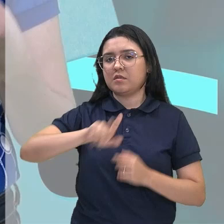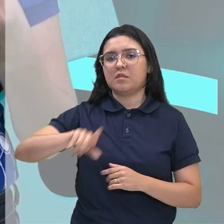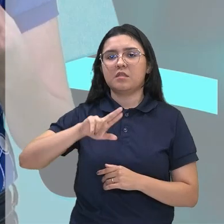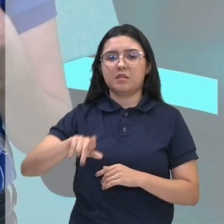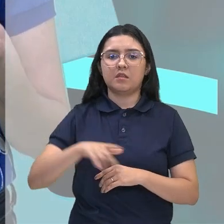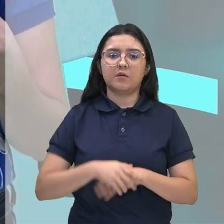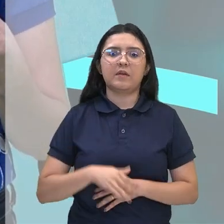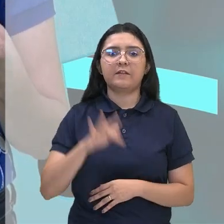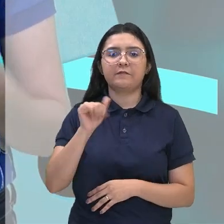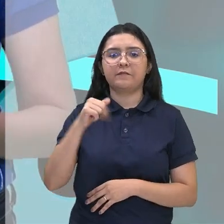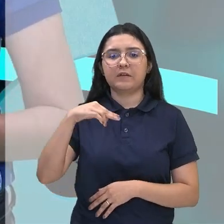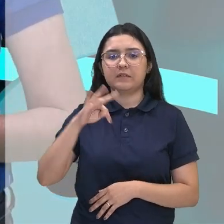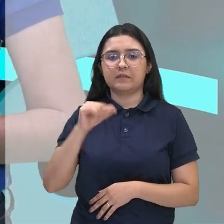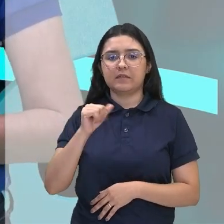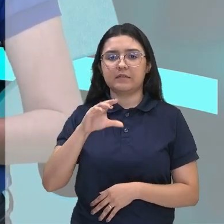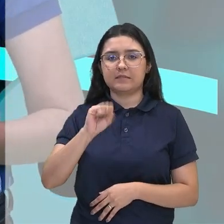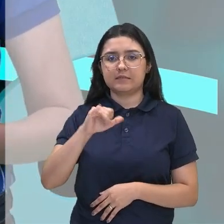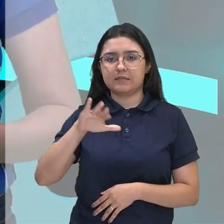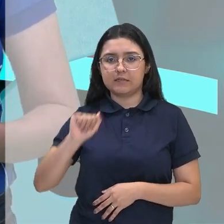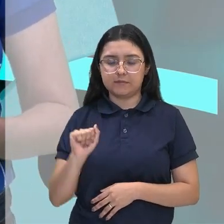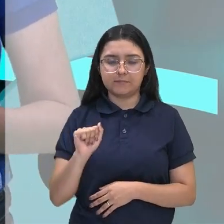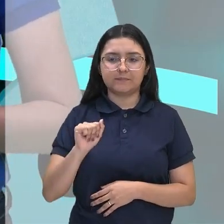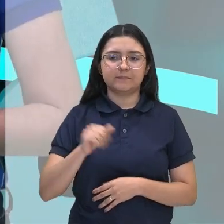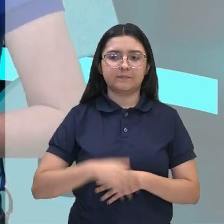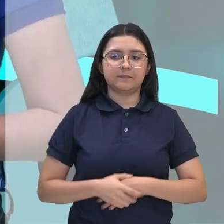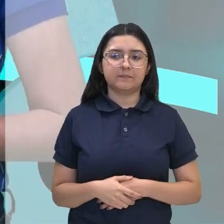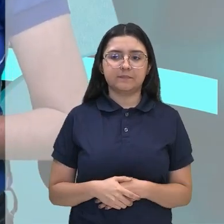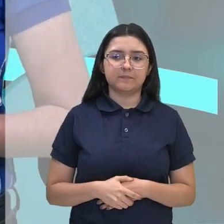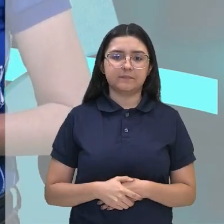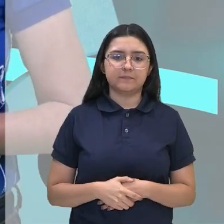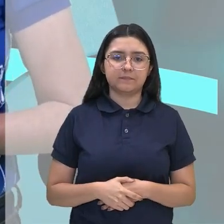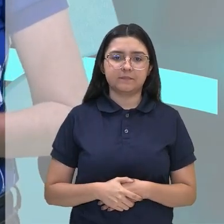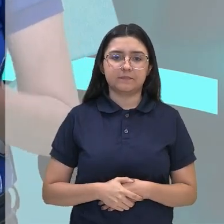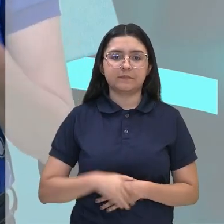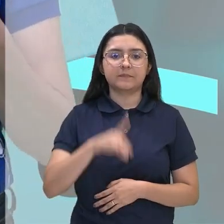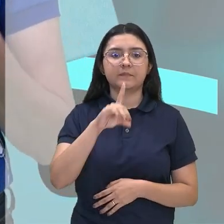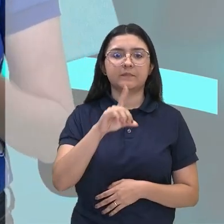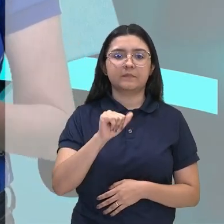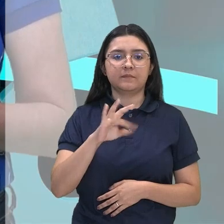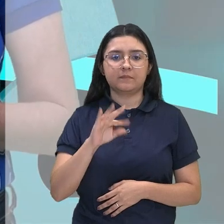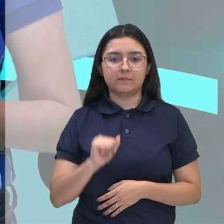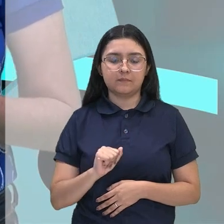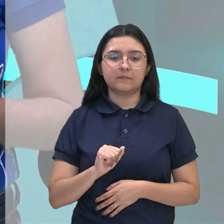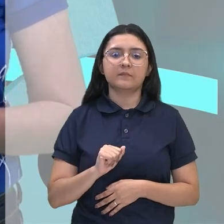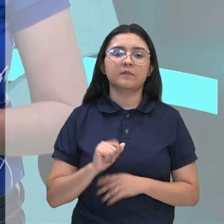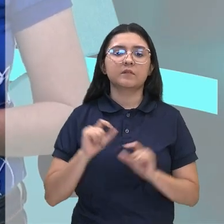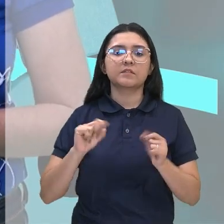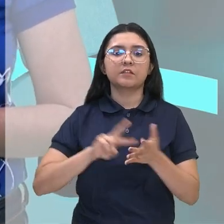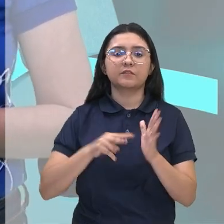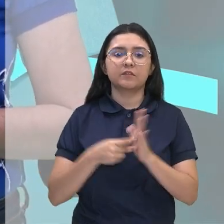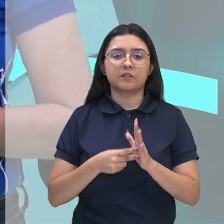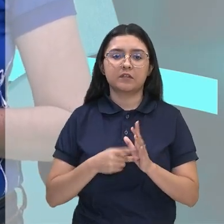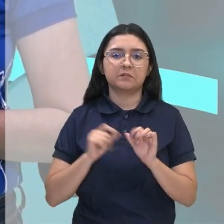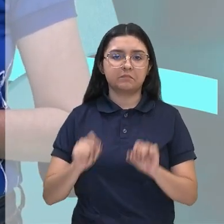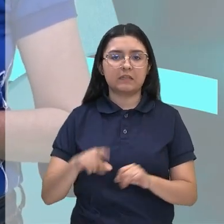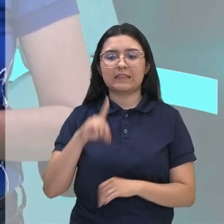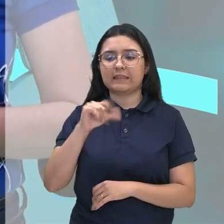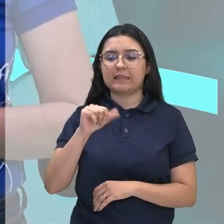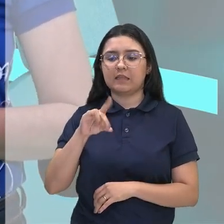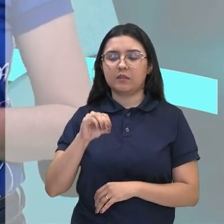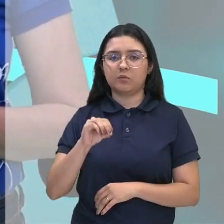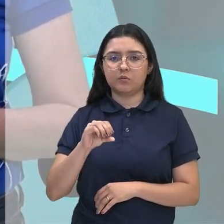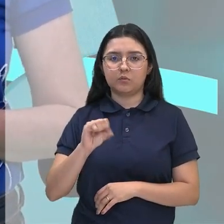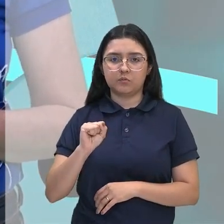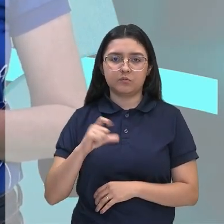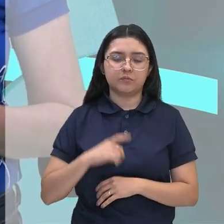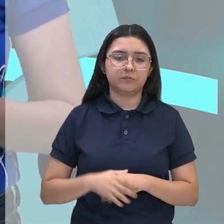significa fantasia. Olha só, não é? Data. Data que significa dados, não é data,